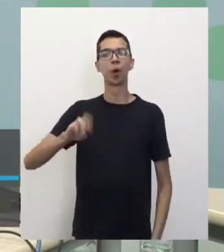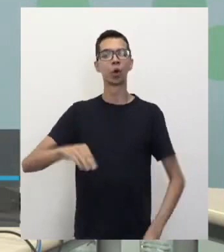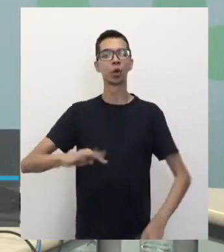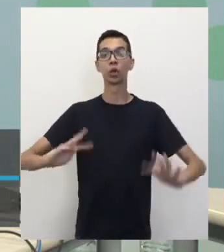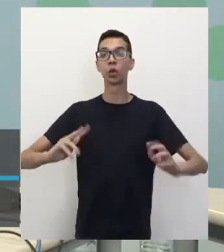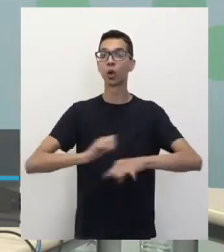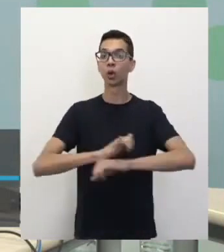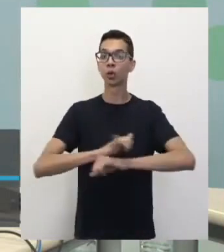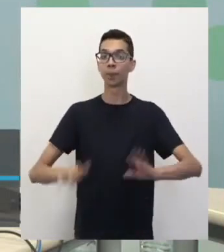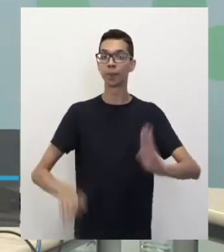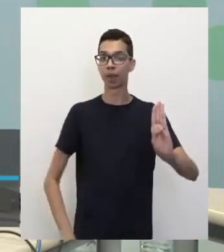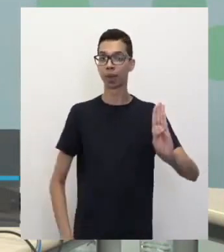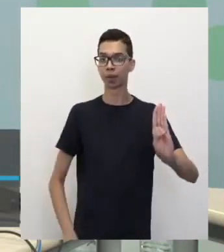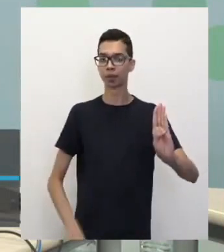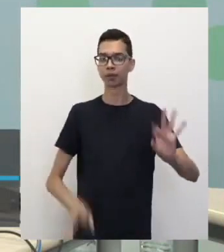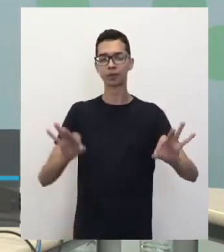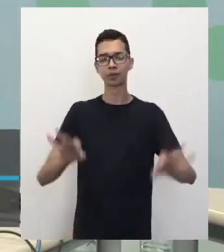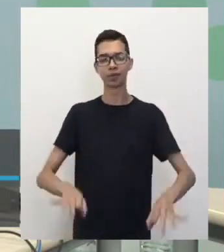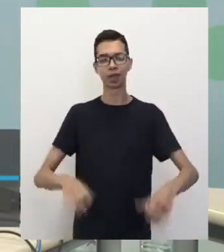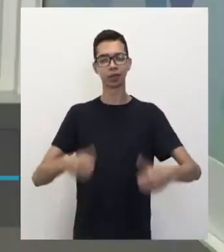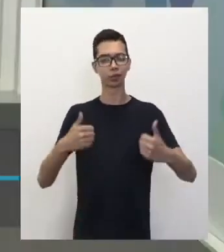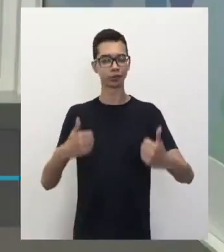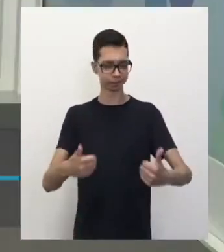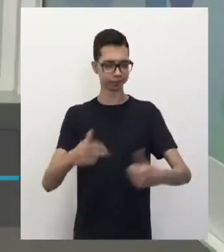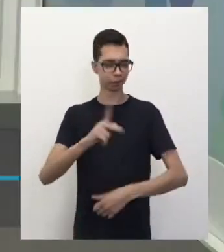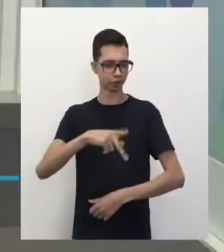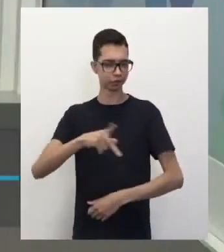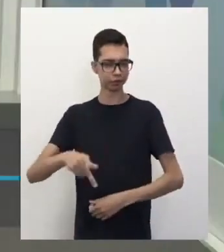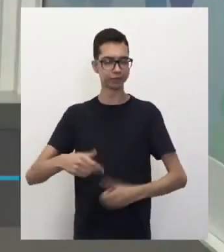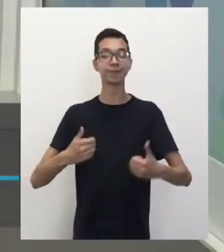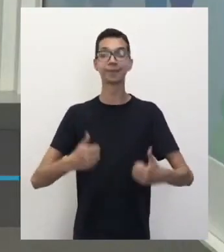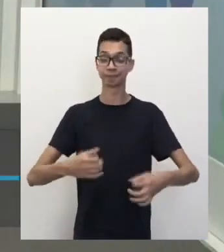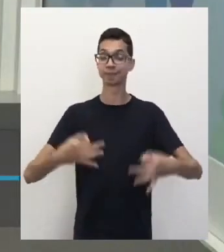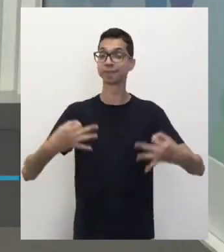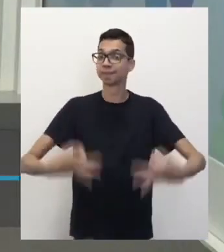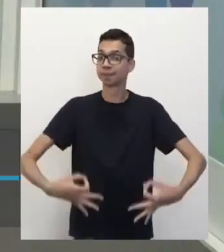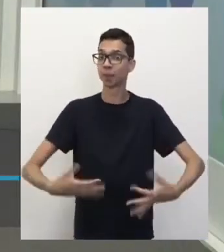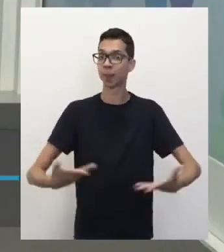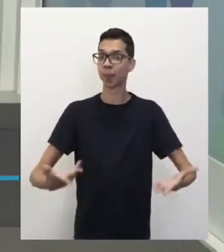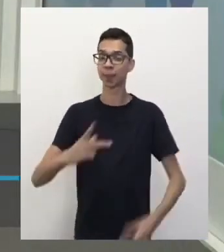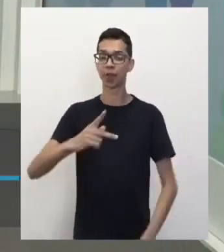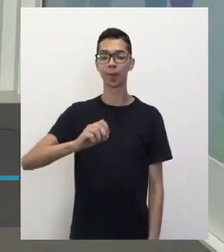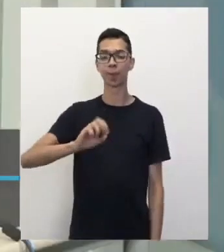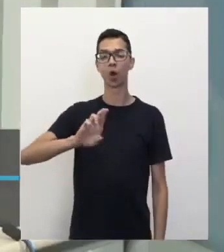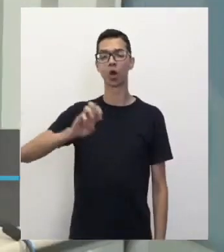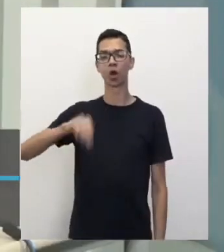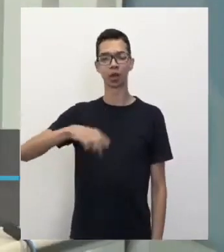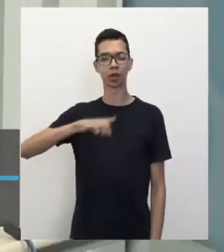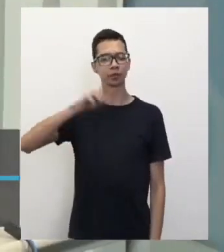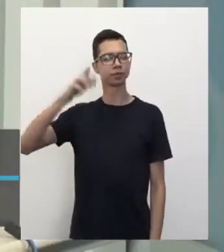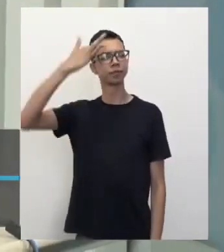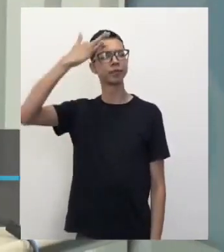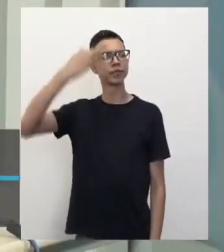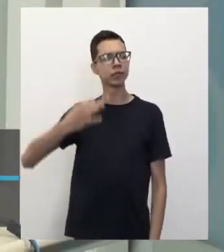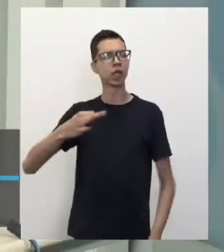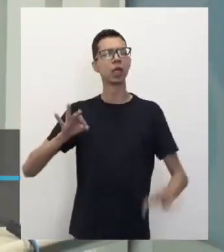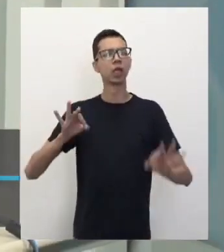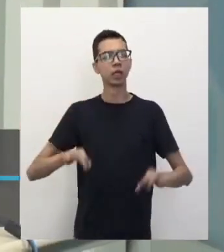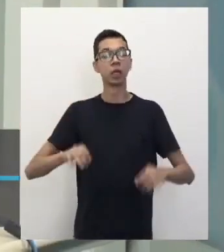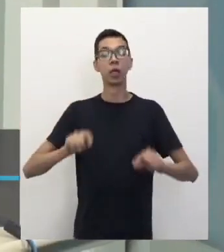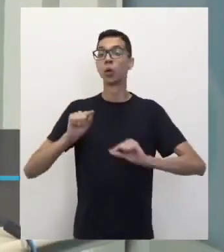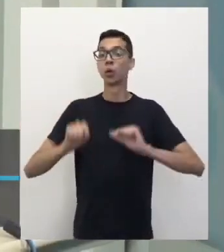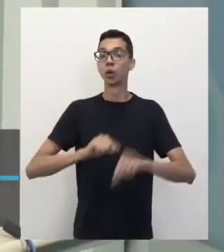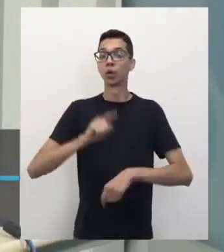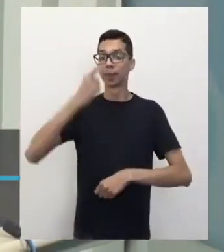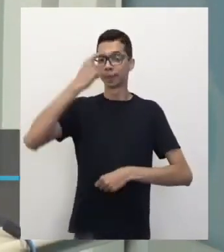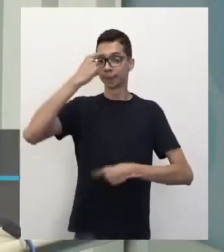alternativa D, porém. Acertaram, Pro, né? Exatamente. Então, eles estão colocando porém, entenderam aí que dá a ideia que